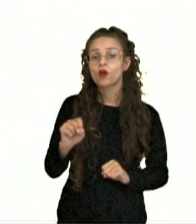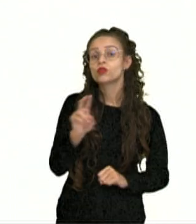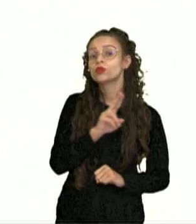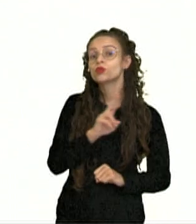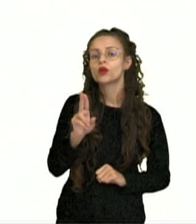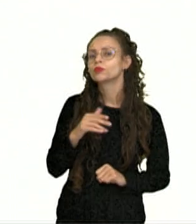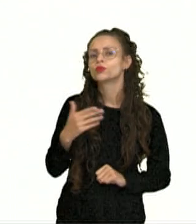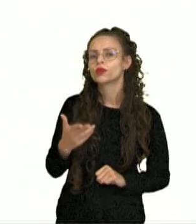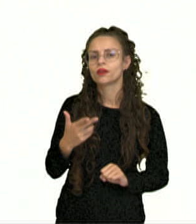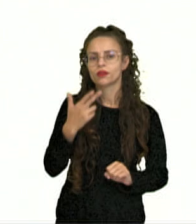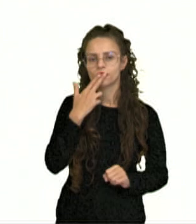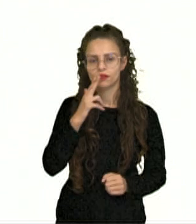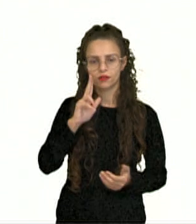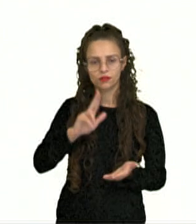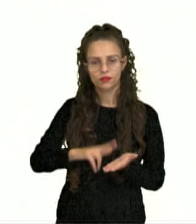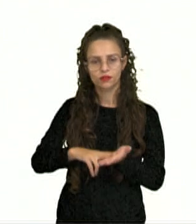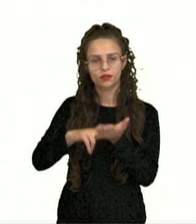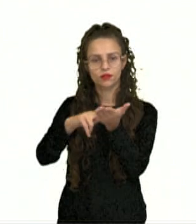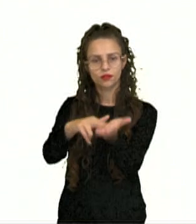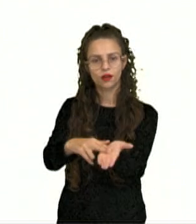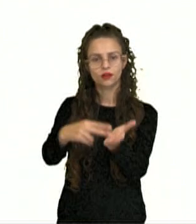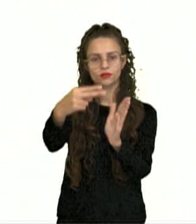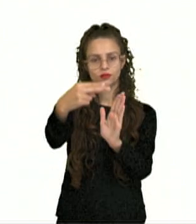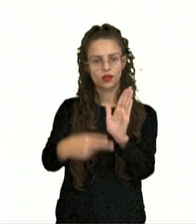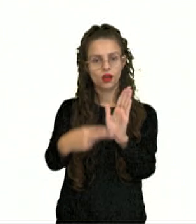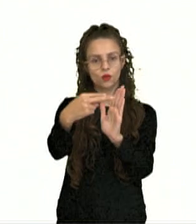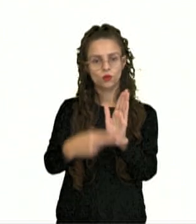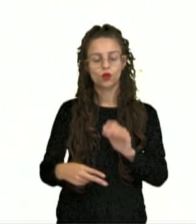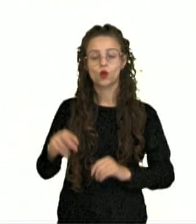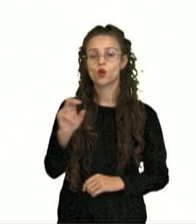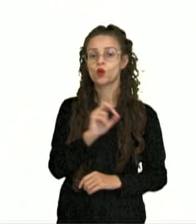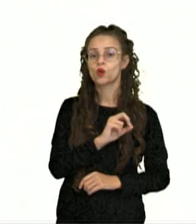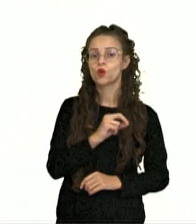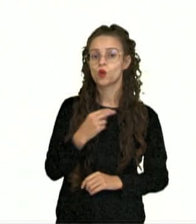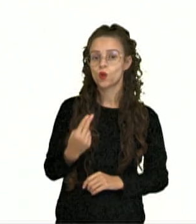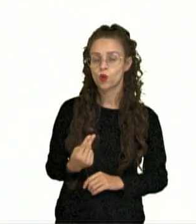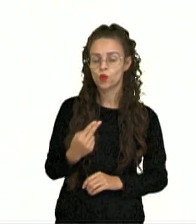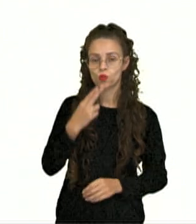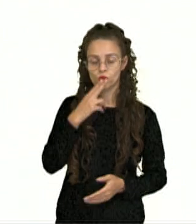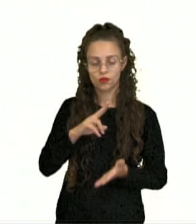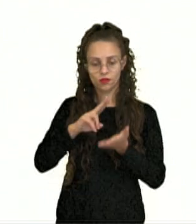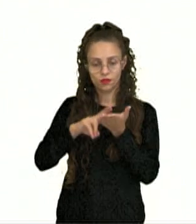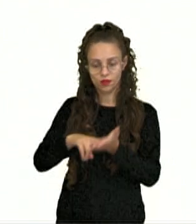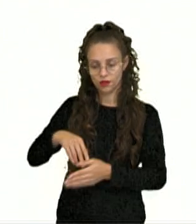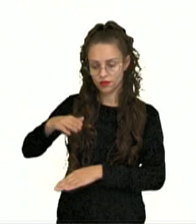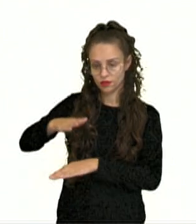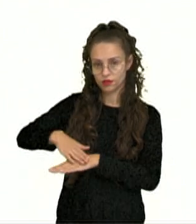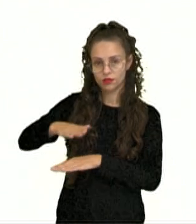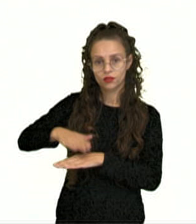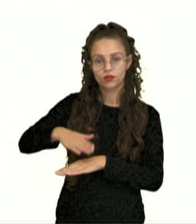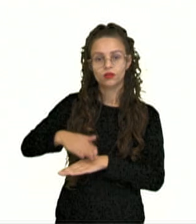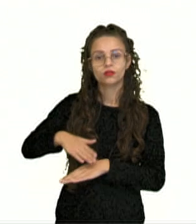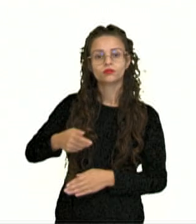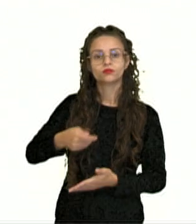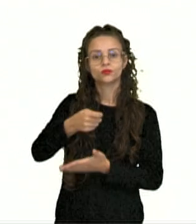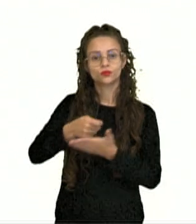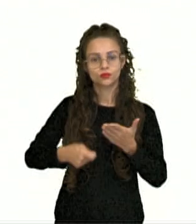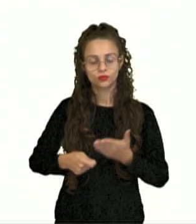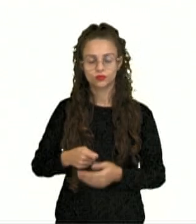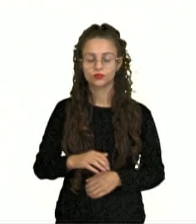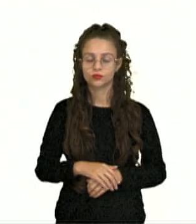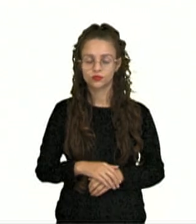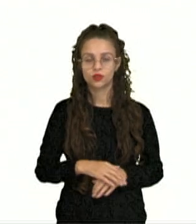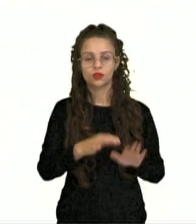leitor. Também existe um outro nome, a carta do editor. Então, editorial, carta